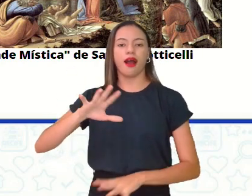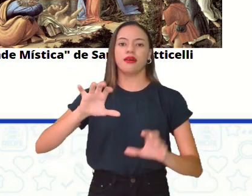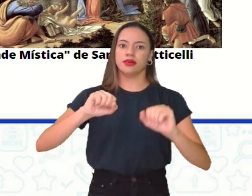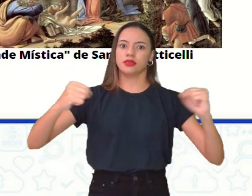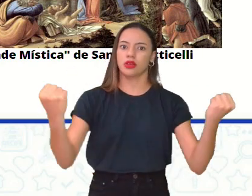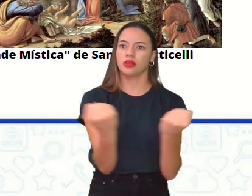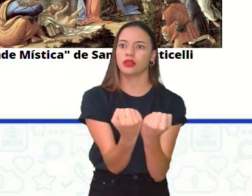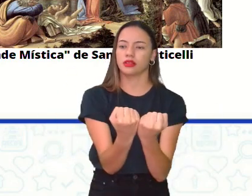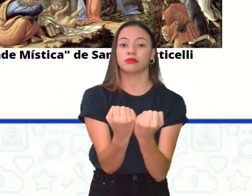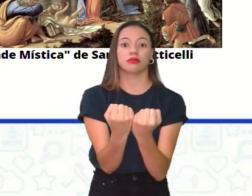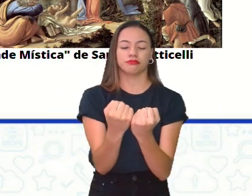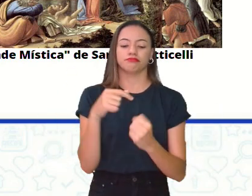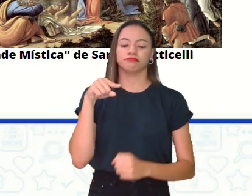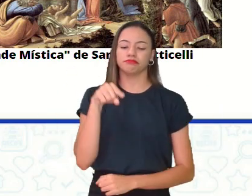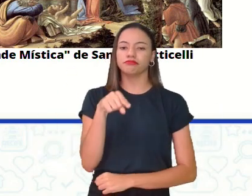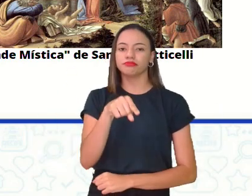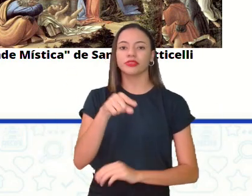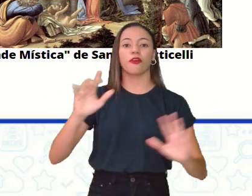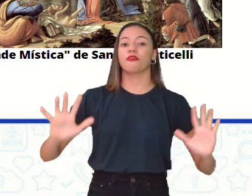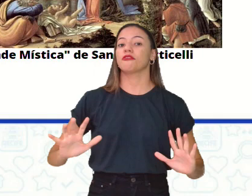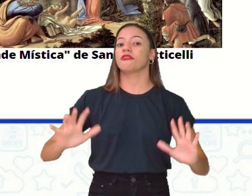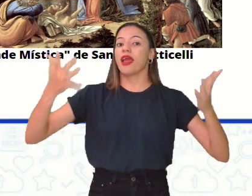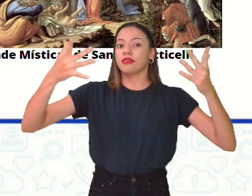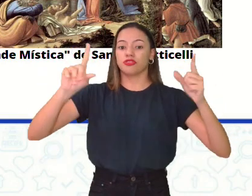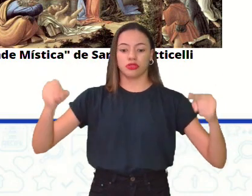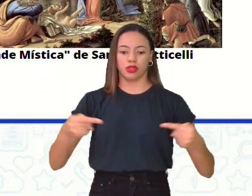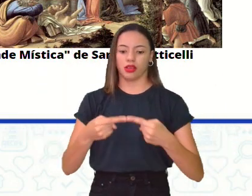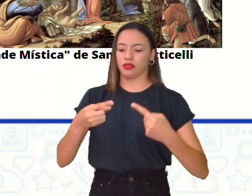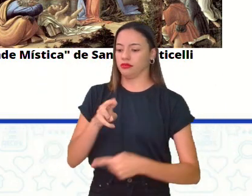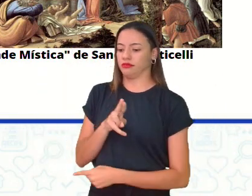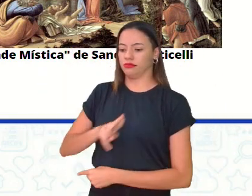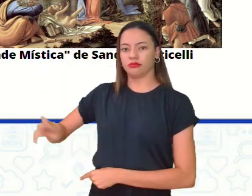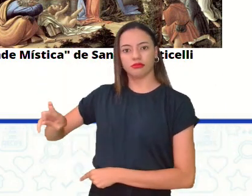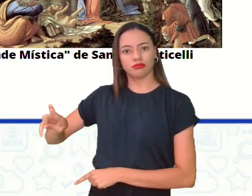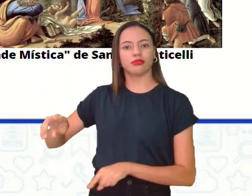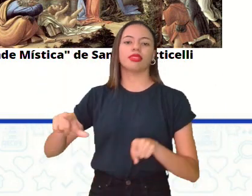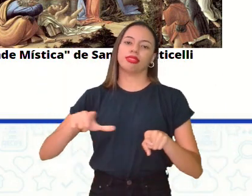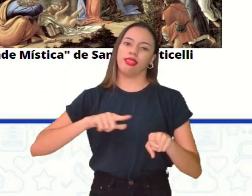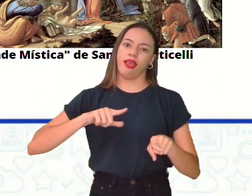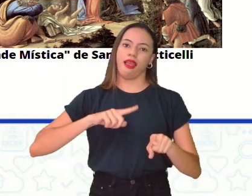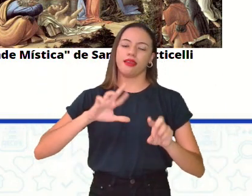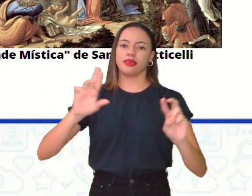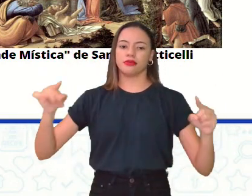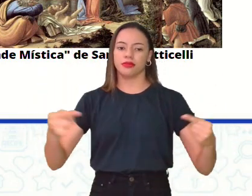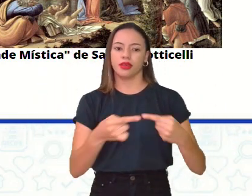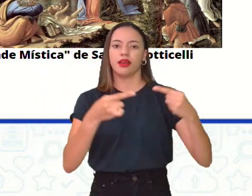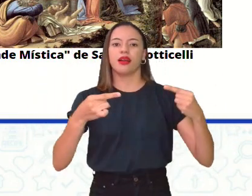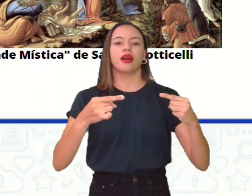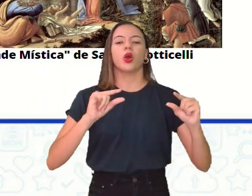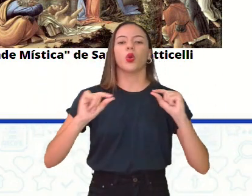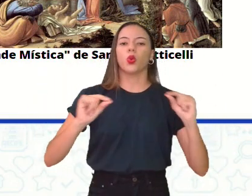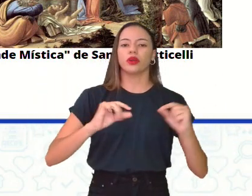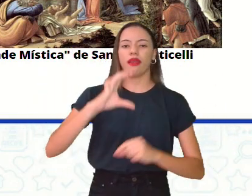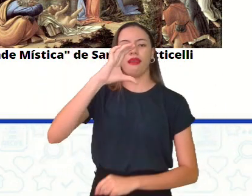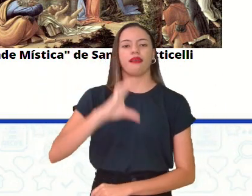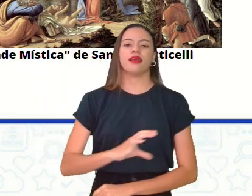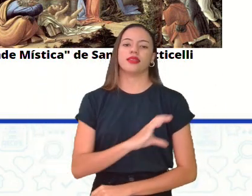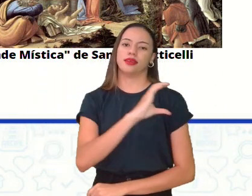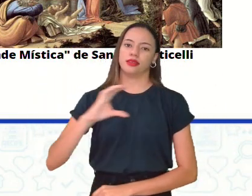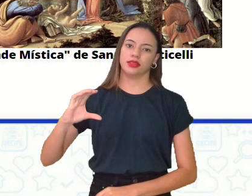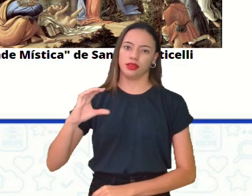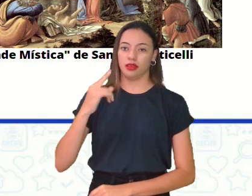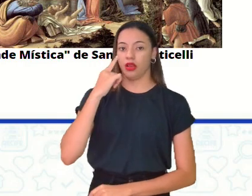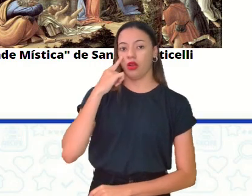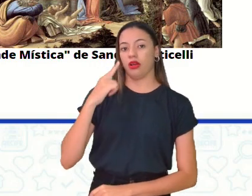religioso mesmo. É uma festa relacionada com o cristianismo, tá? Então, a gente vê aí, tem